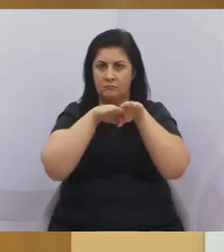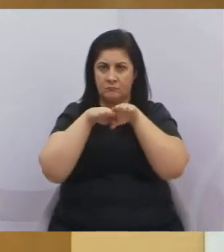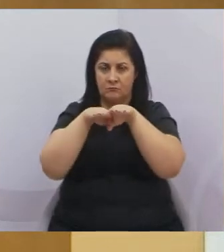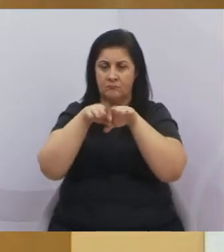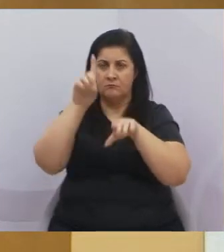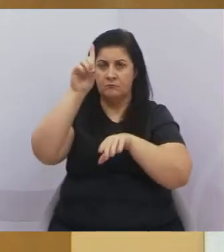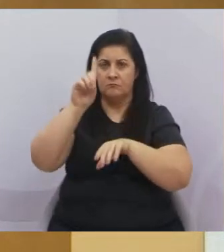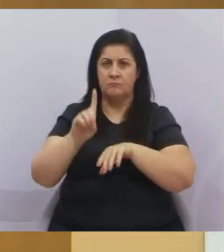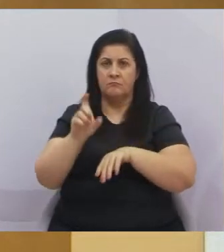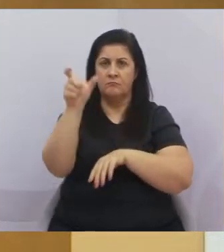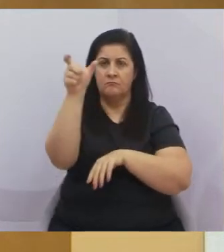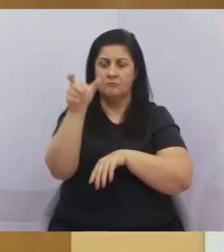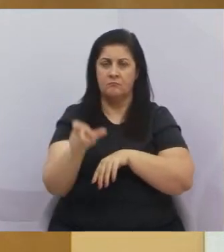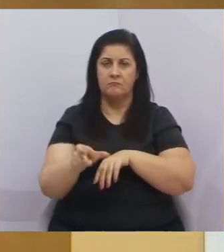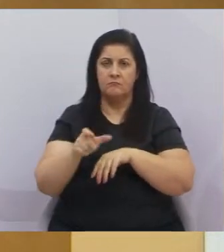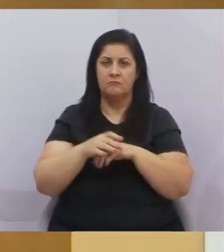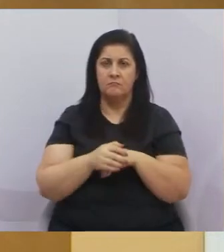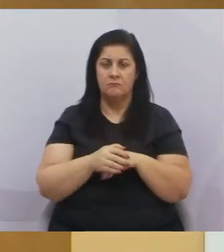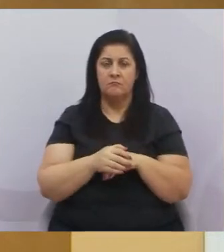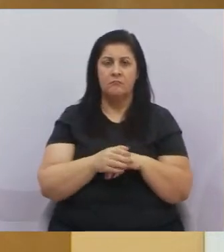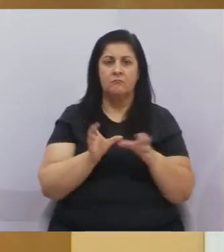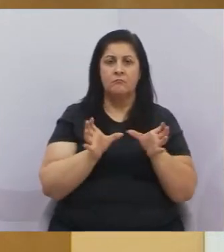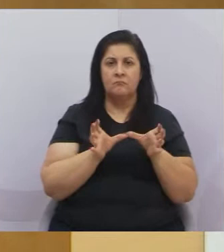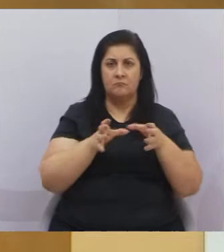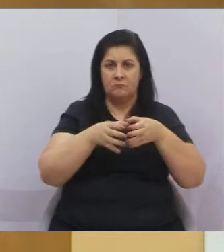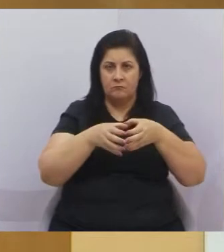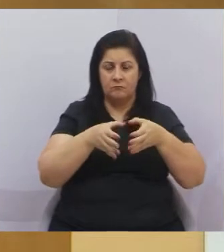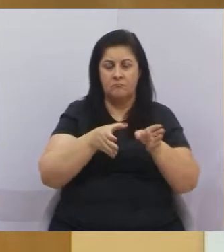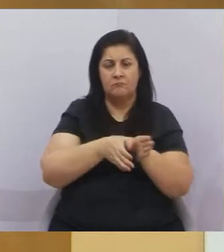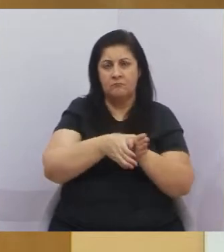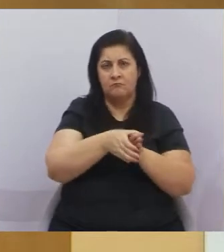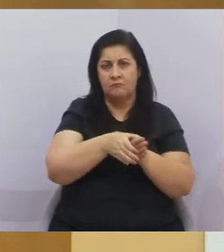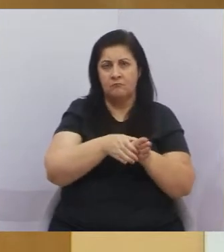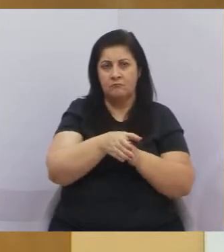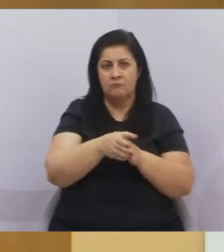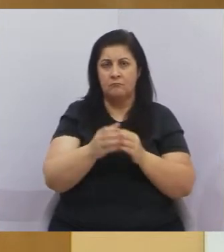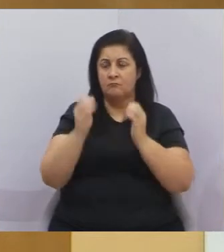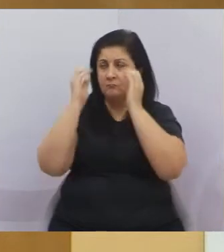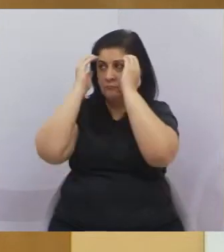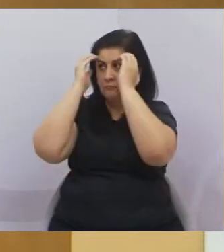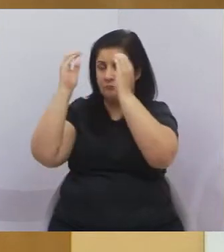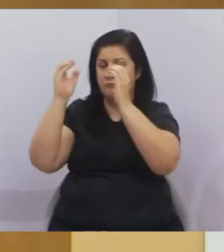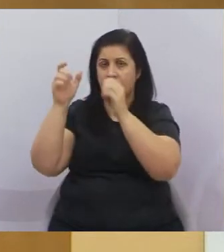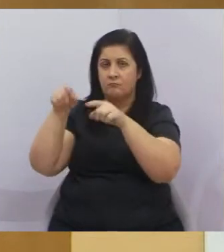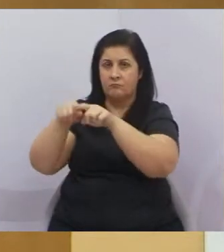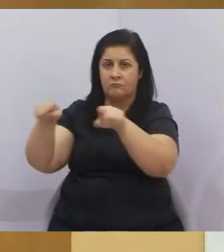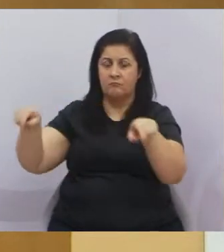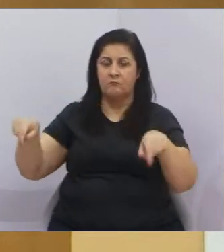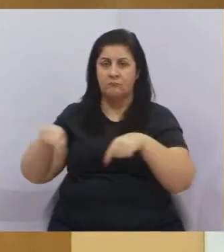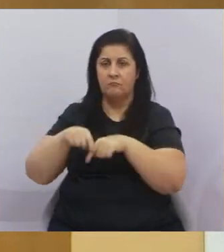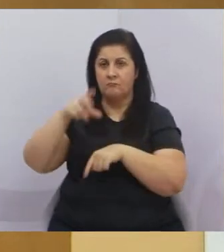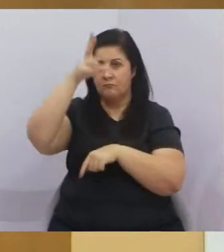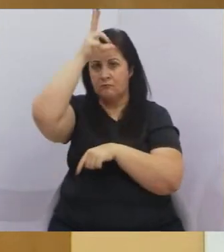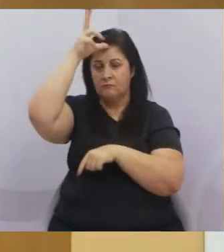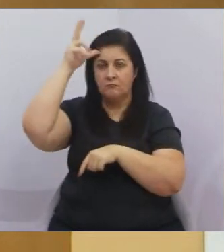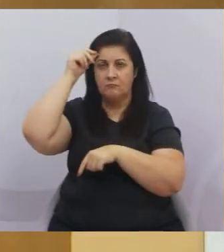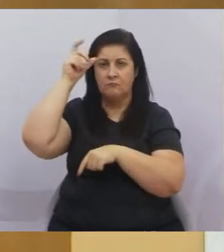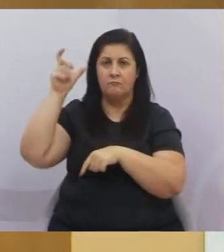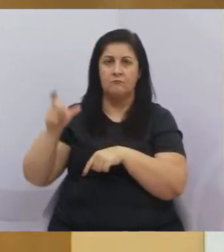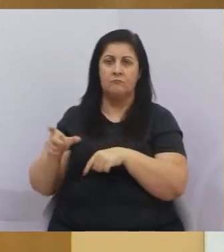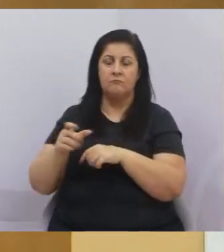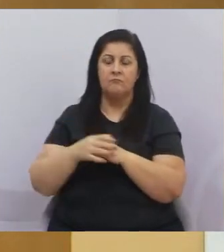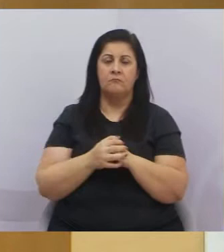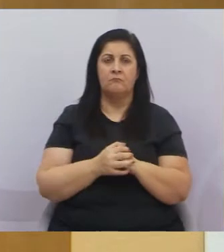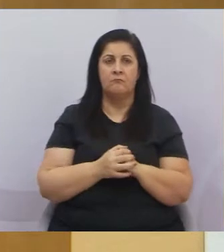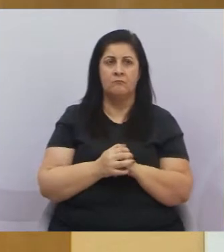o Conselho Municipal de Promoção da Igualdade Racial ficará vinculado ao gabinete do prefeito, a quem caberá a representação da